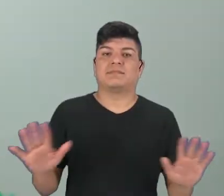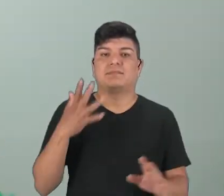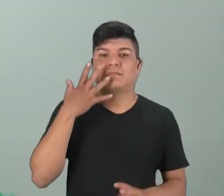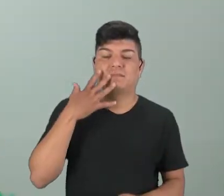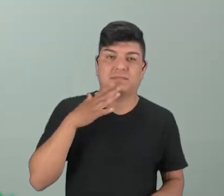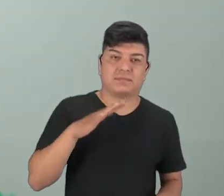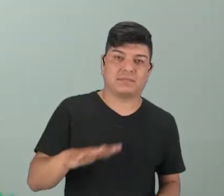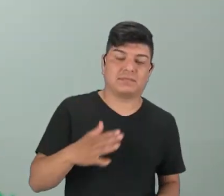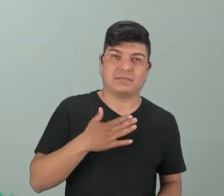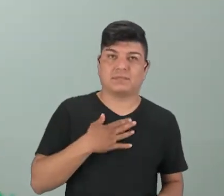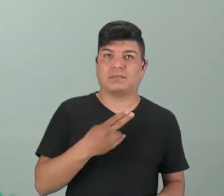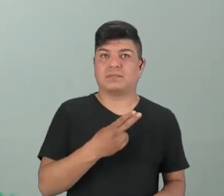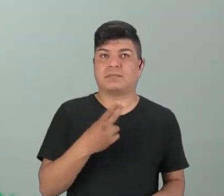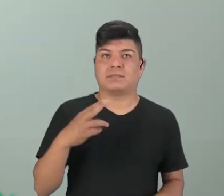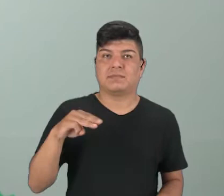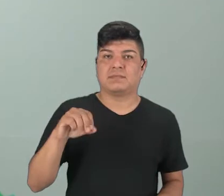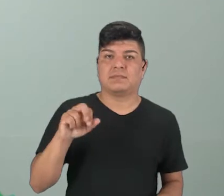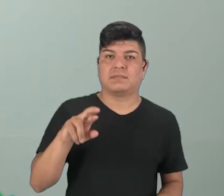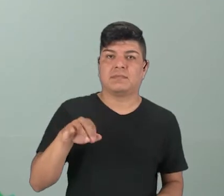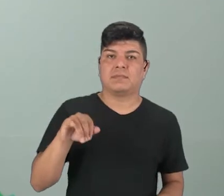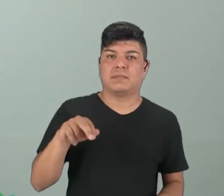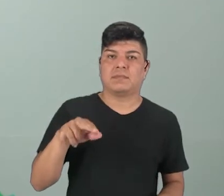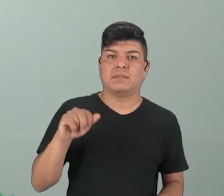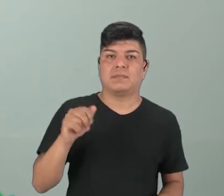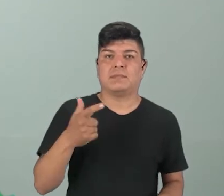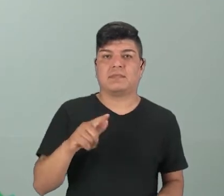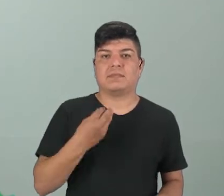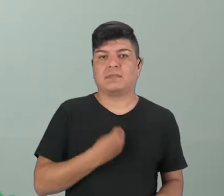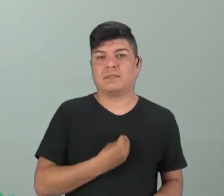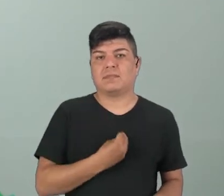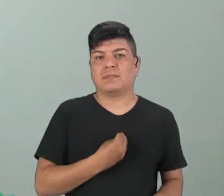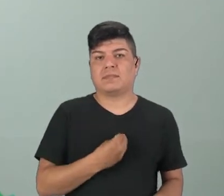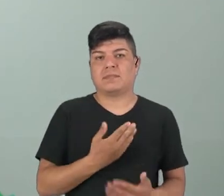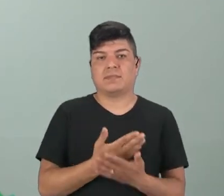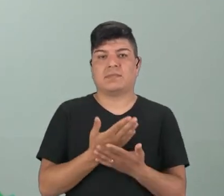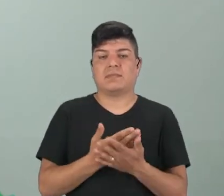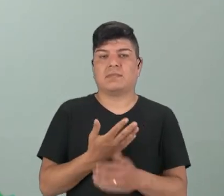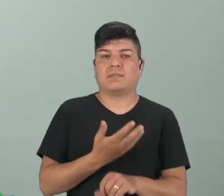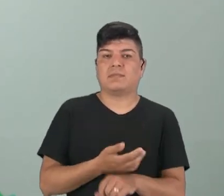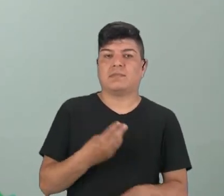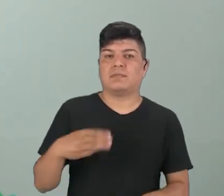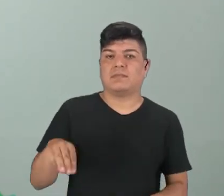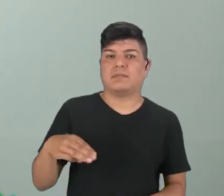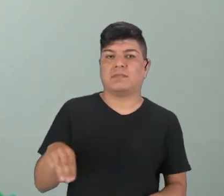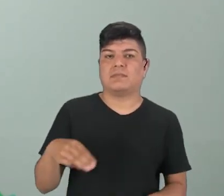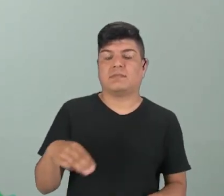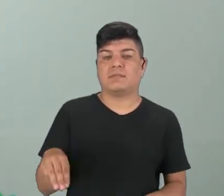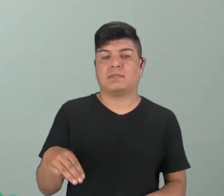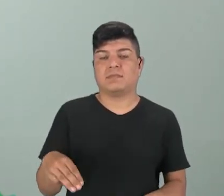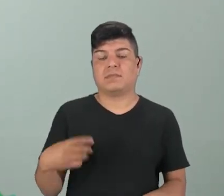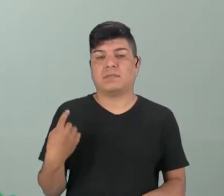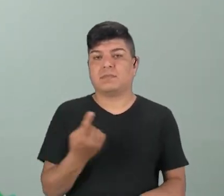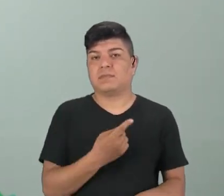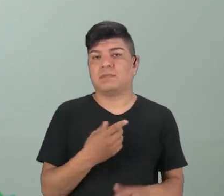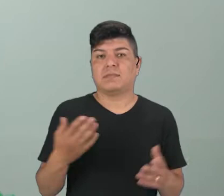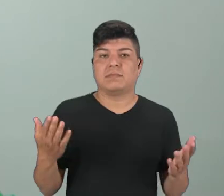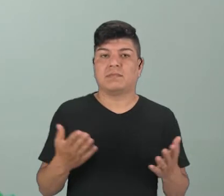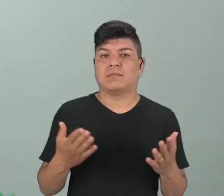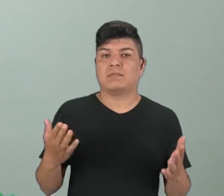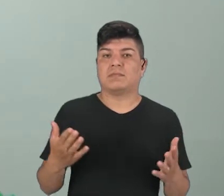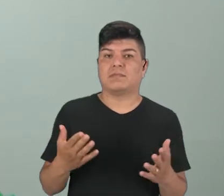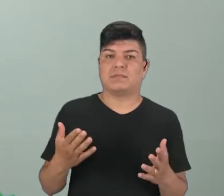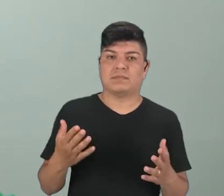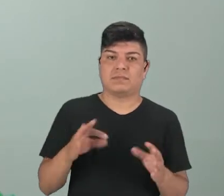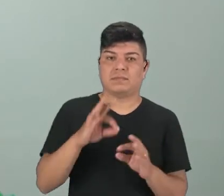Olá, crianças! Eu sou a professora Marina e estamos de volta para a nossa aula de matemática. E nós estamos hoje falando